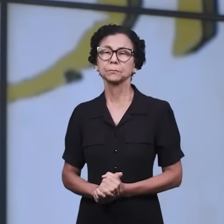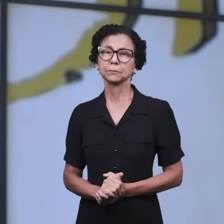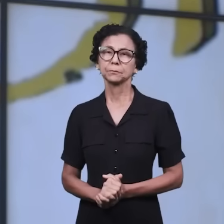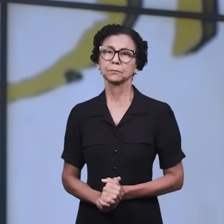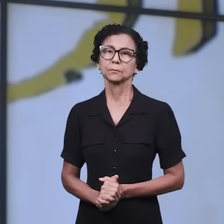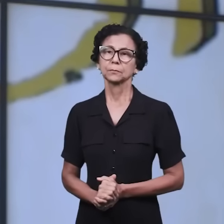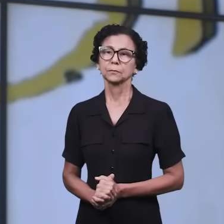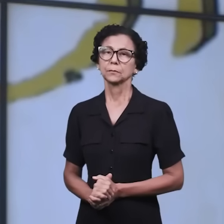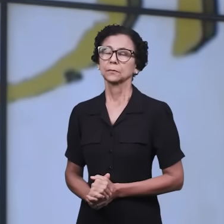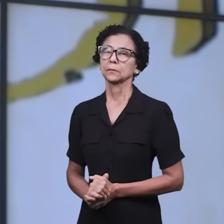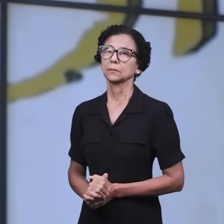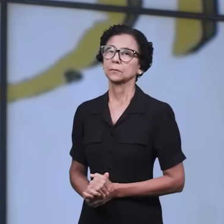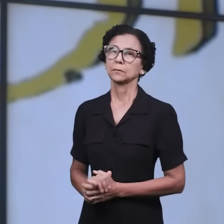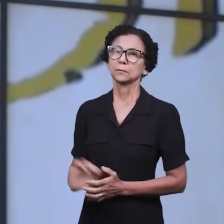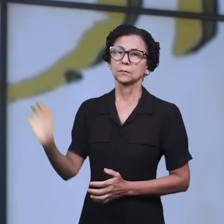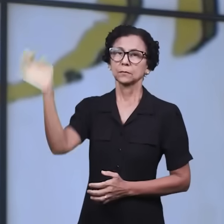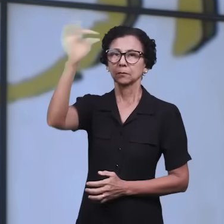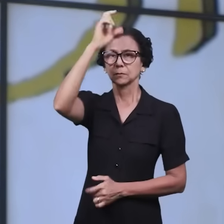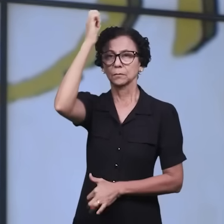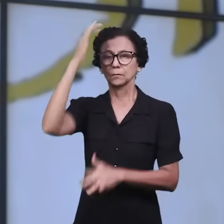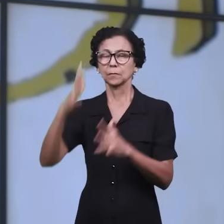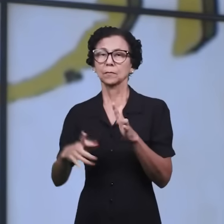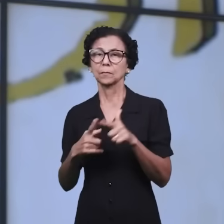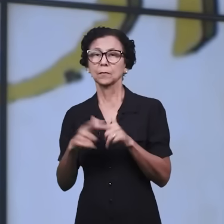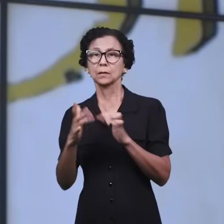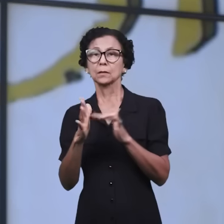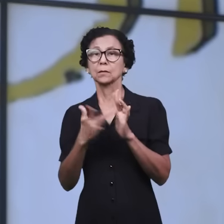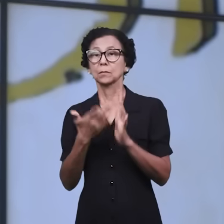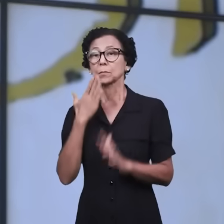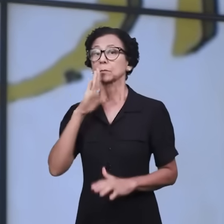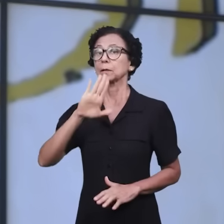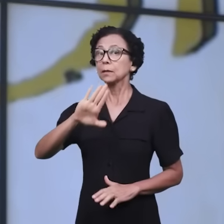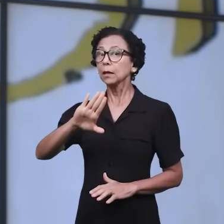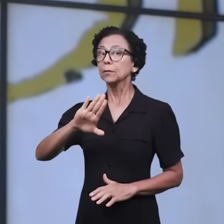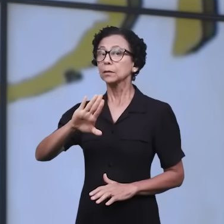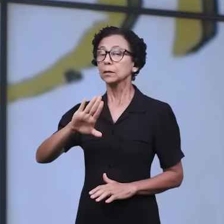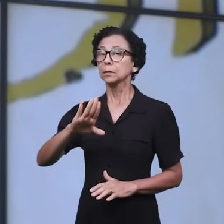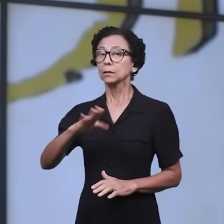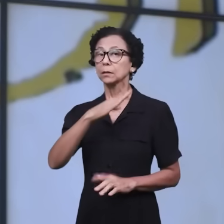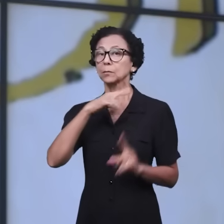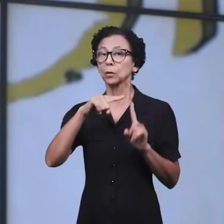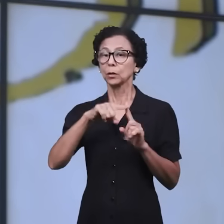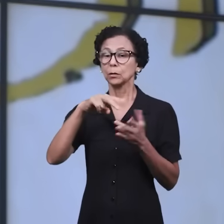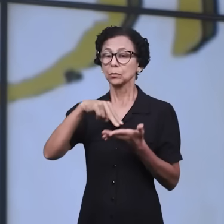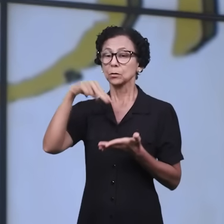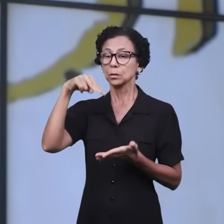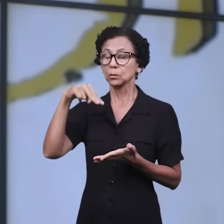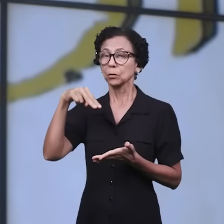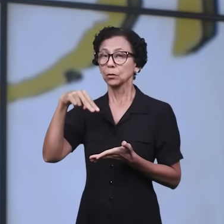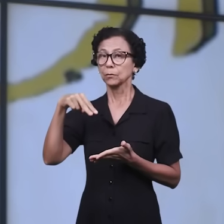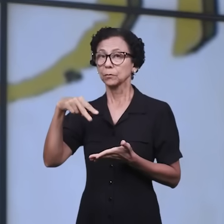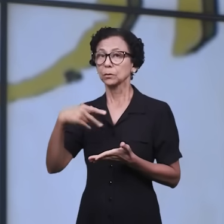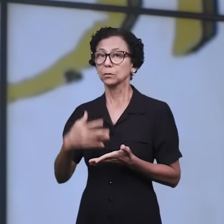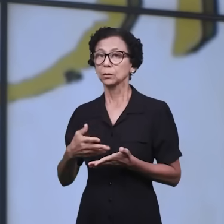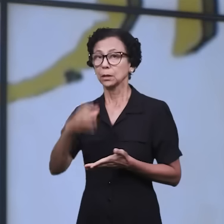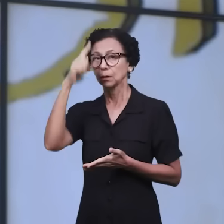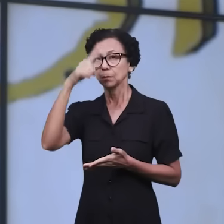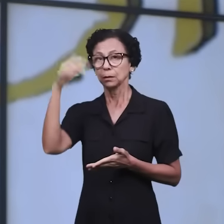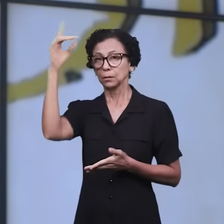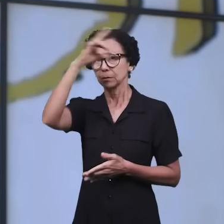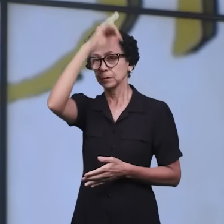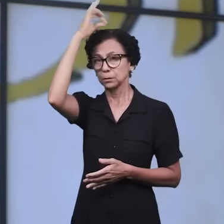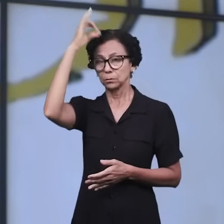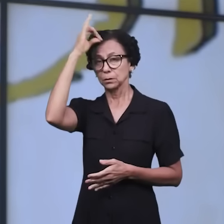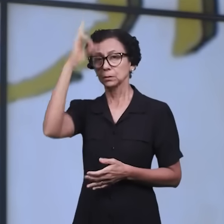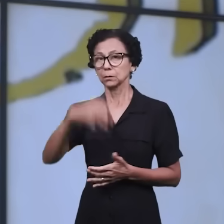que todos foram batizados com o Espírito Santo e as grandes operações iniciaram. Então, ele diz aqui, olha, nossa capacidade não é